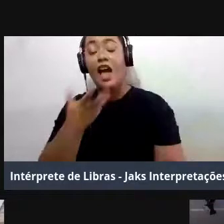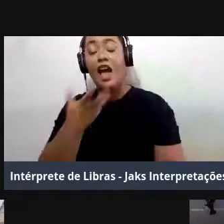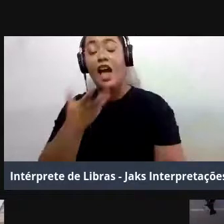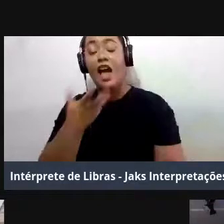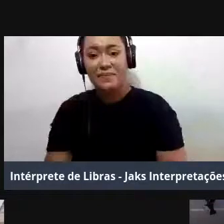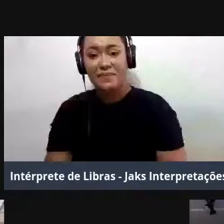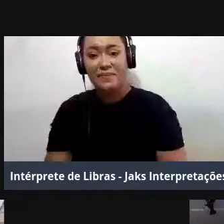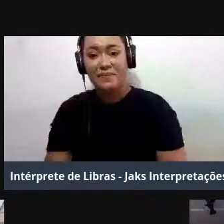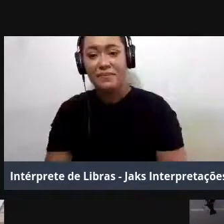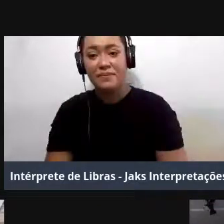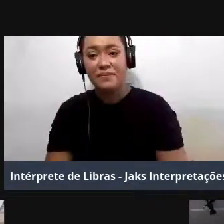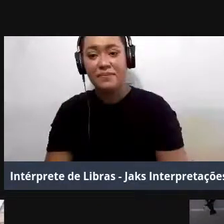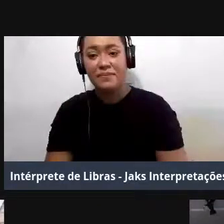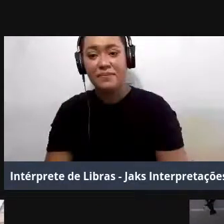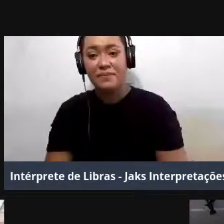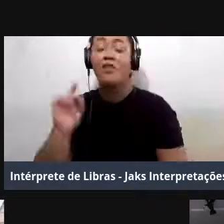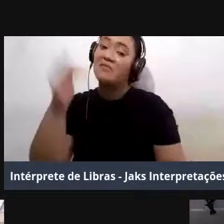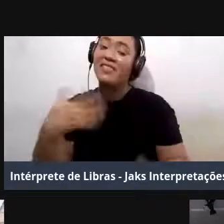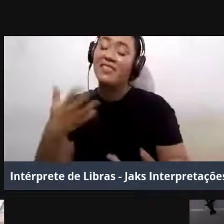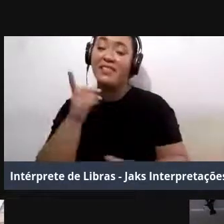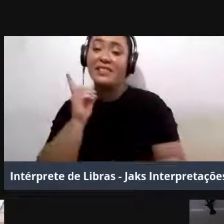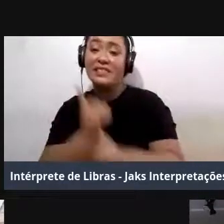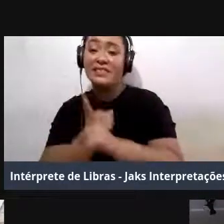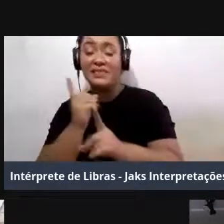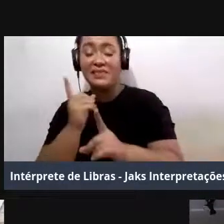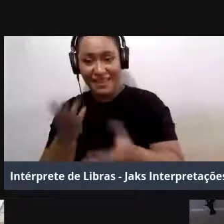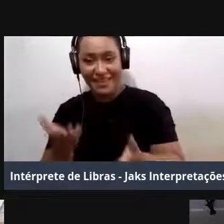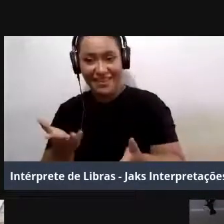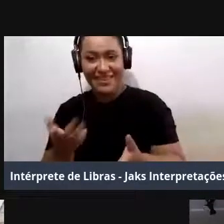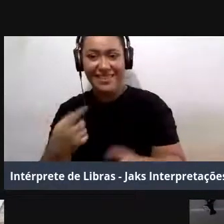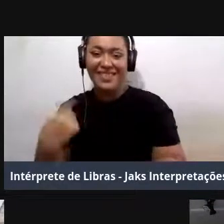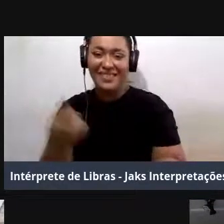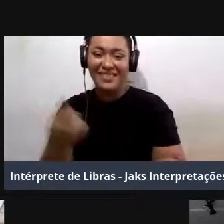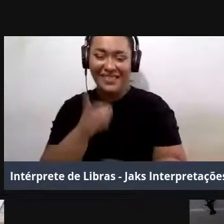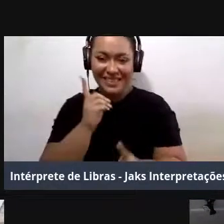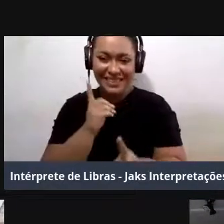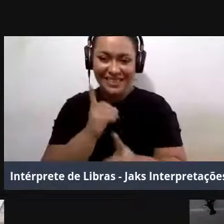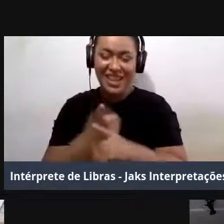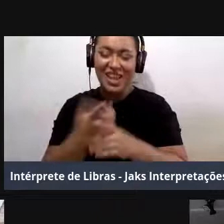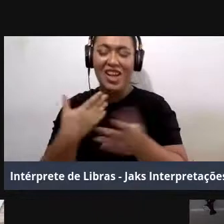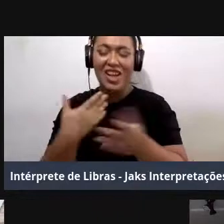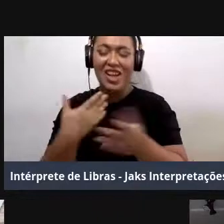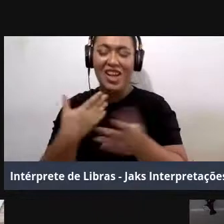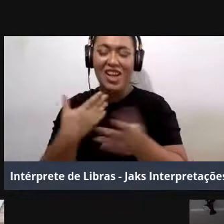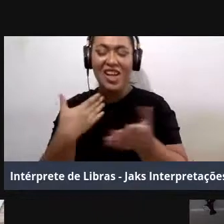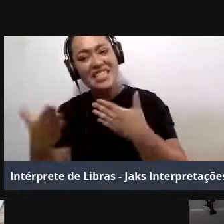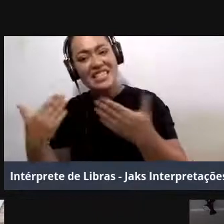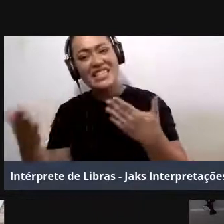de um dia a gente ainda se encontrar para conversar assim pessoalmente, né?